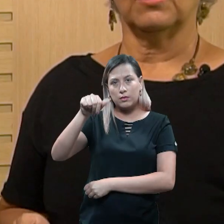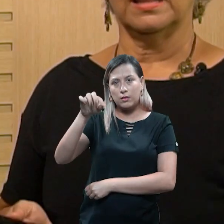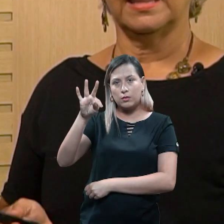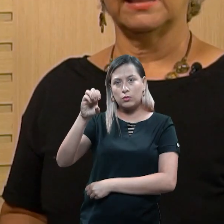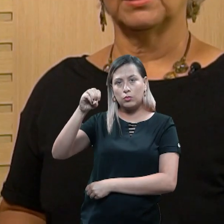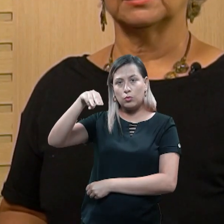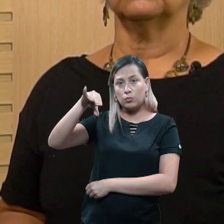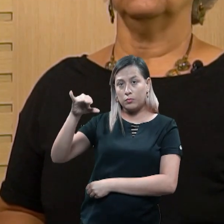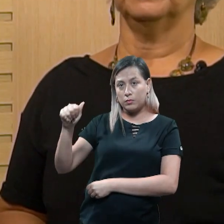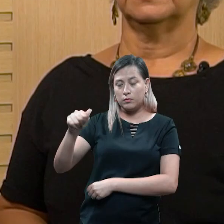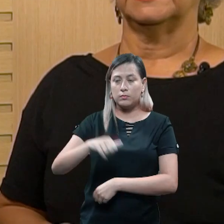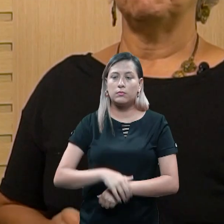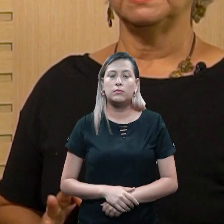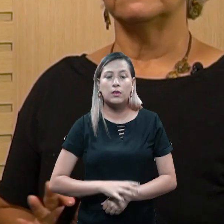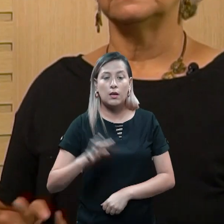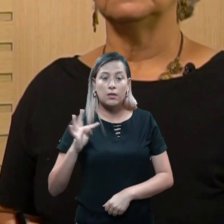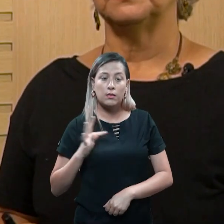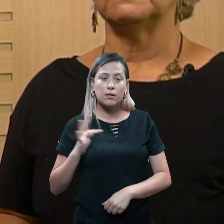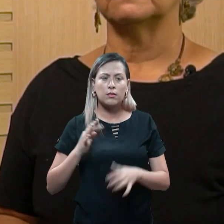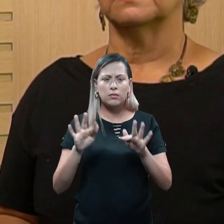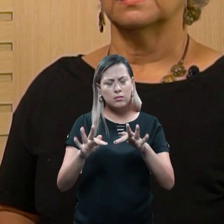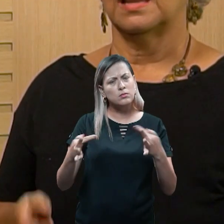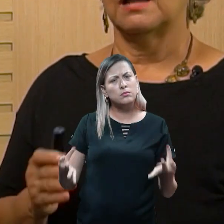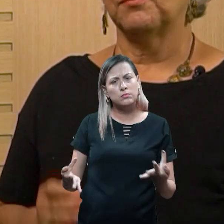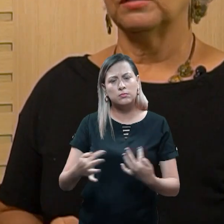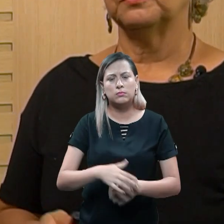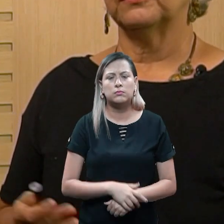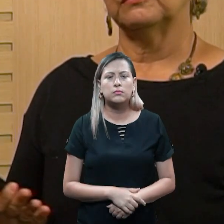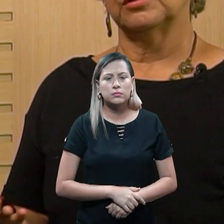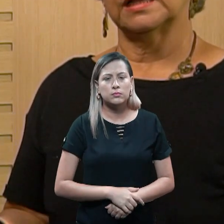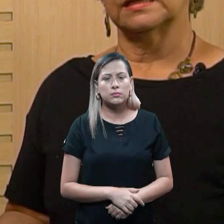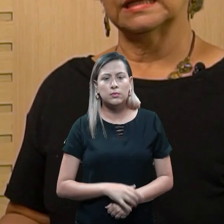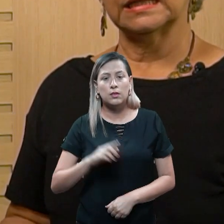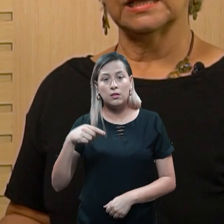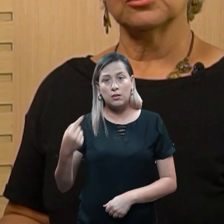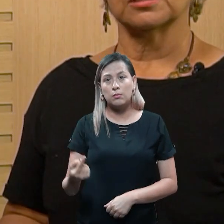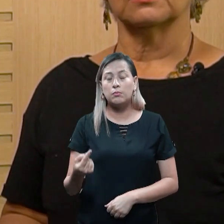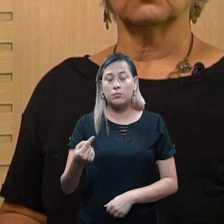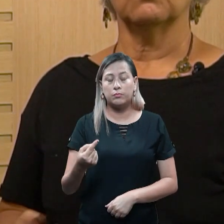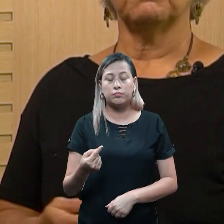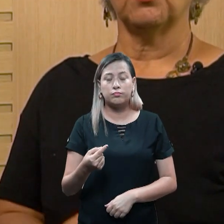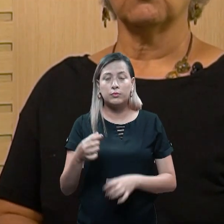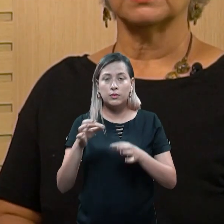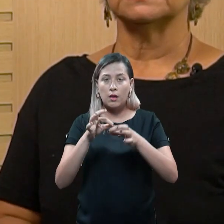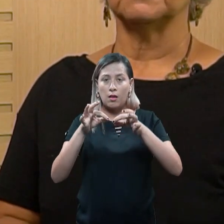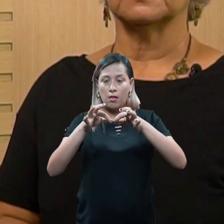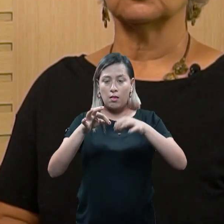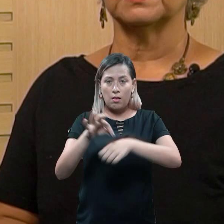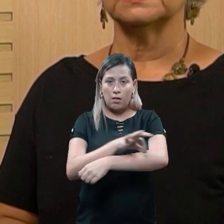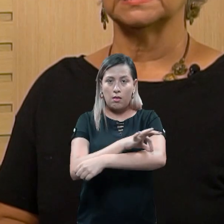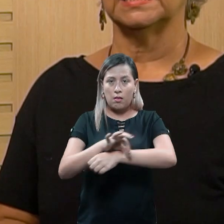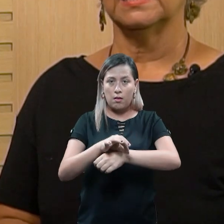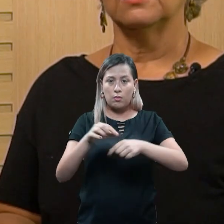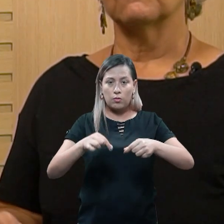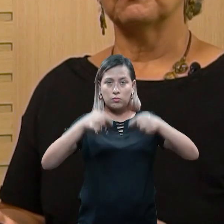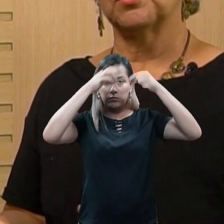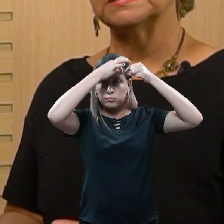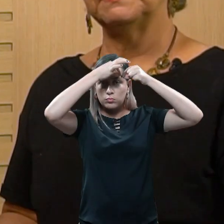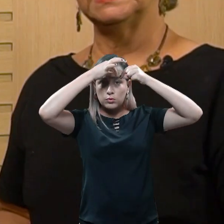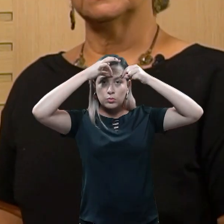técnica com a régua anatômica ela é bem simples. Após posicionada na testa, um pouco acima da